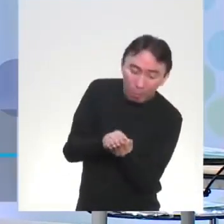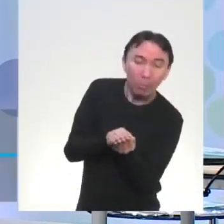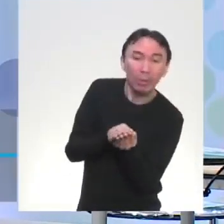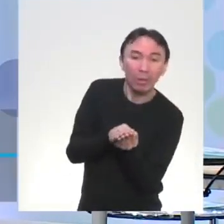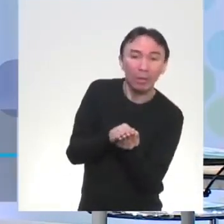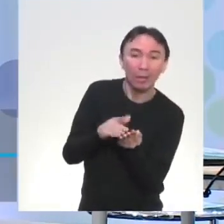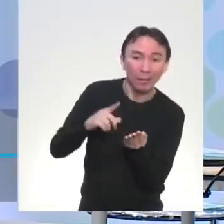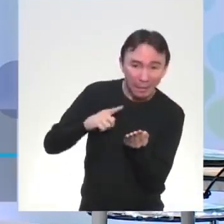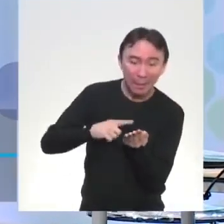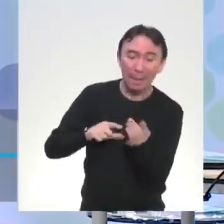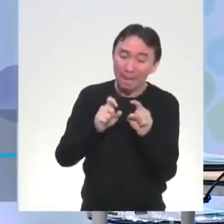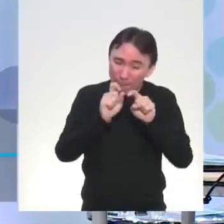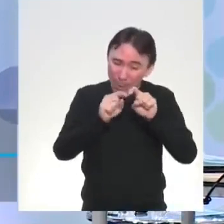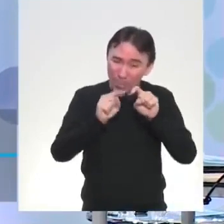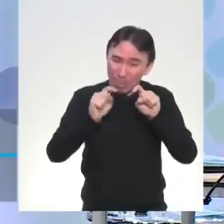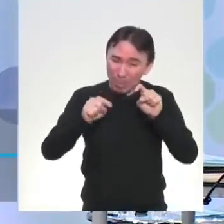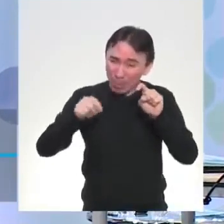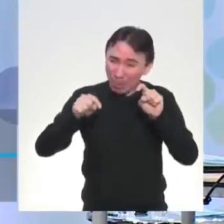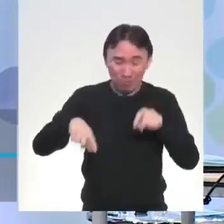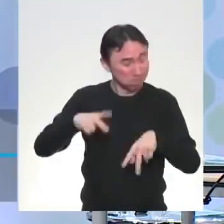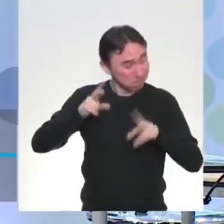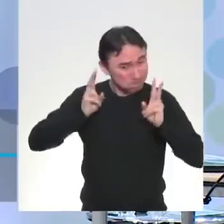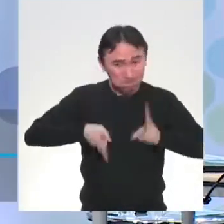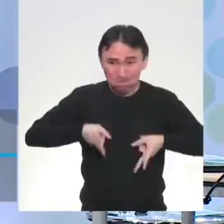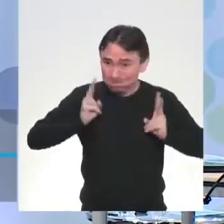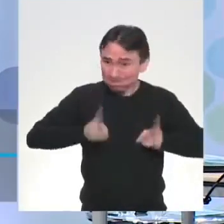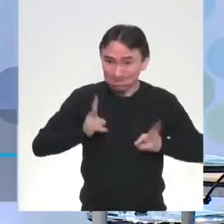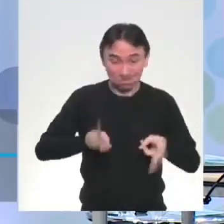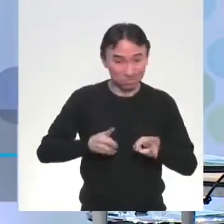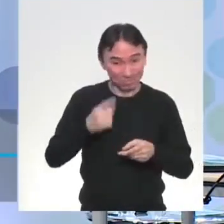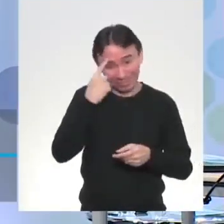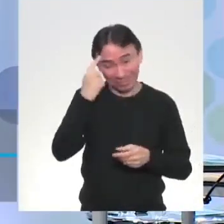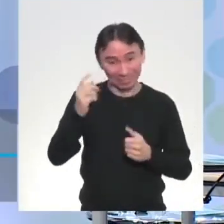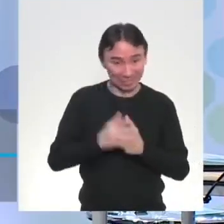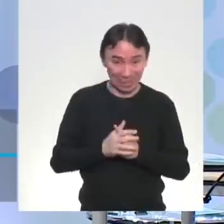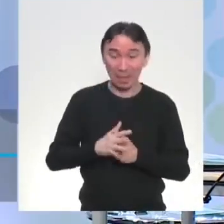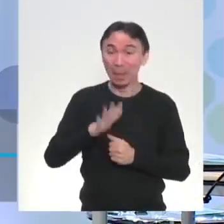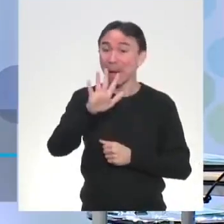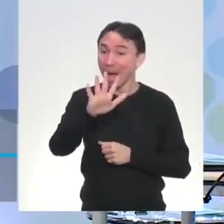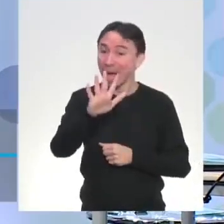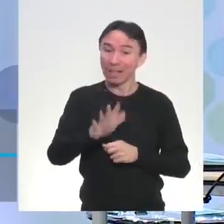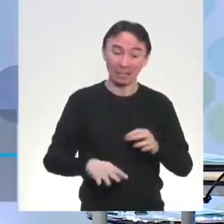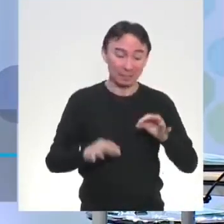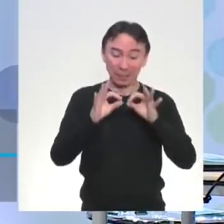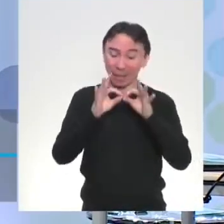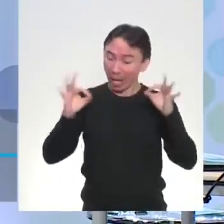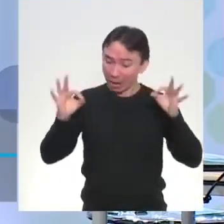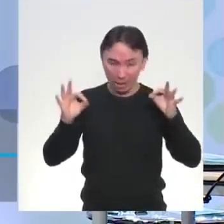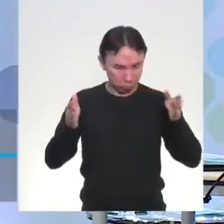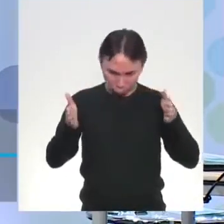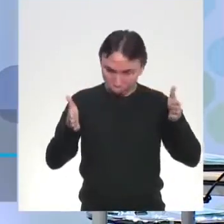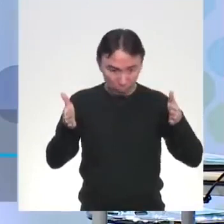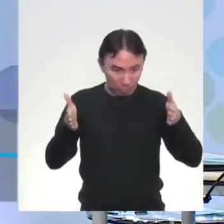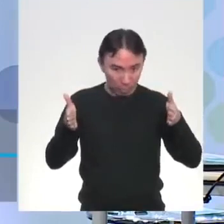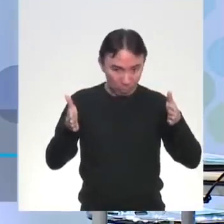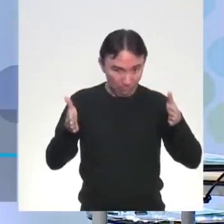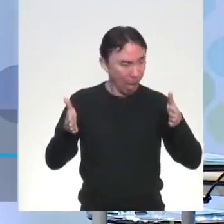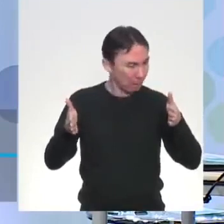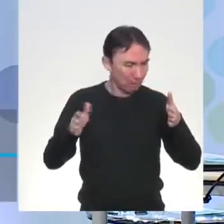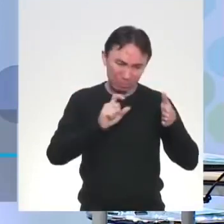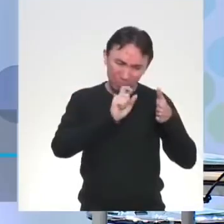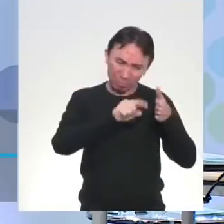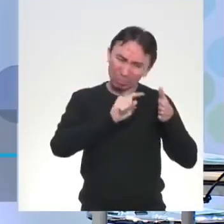A diferença é que nós temos um limite dentro da própria reta, mas o segmento de reta também vai ter infinitos.